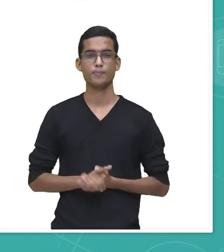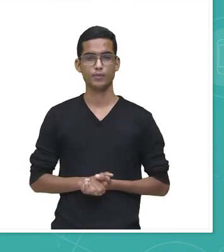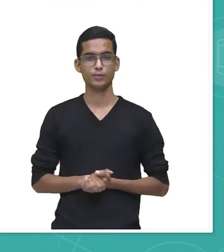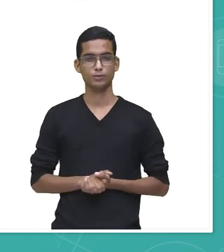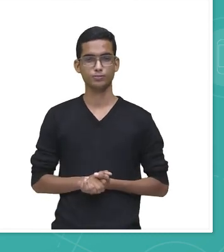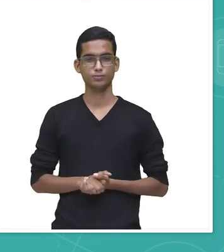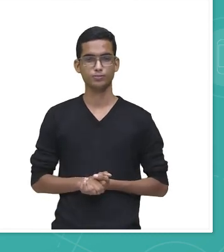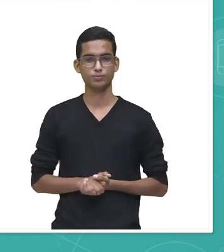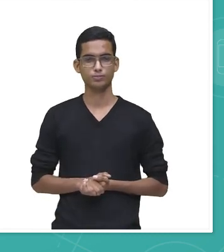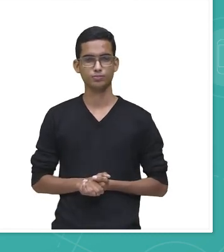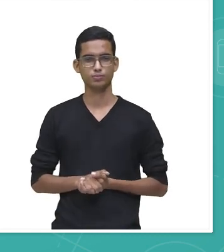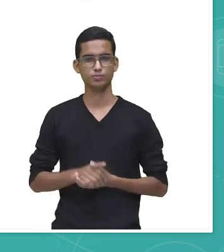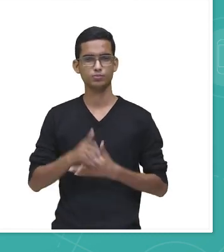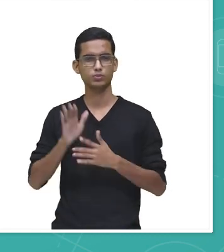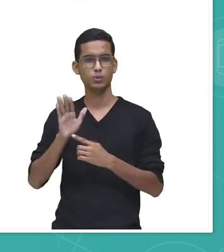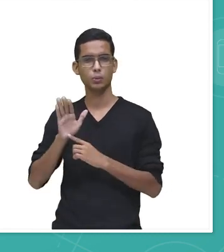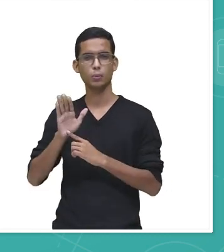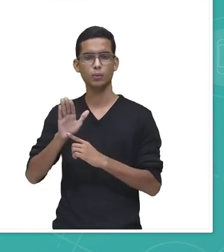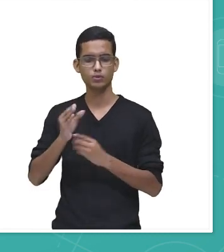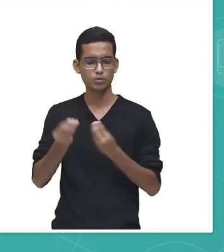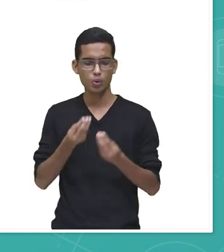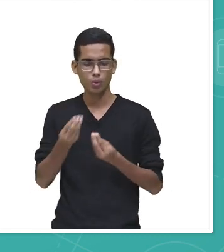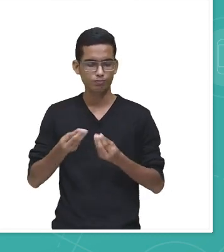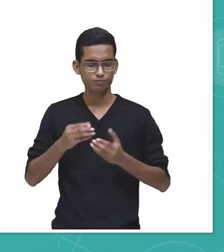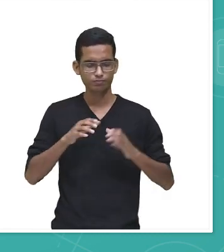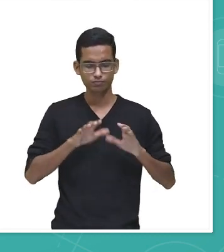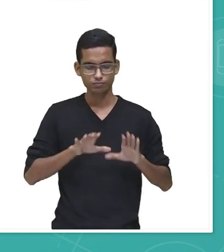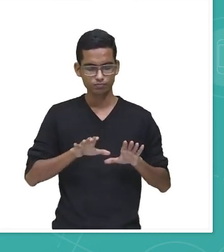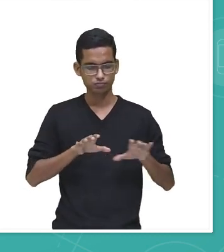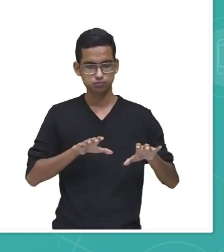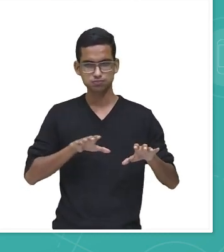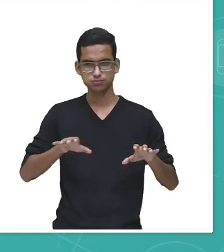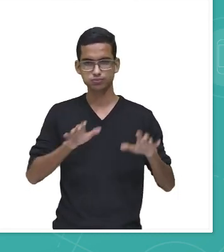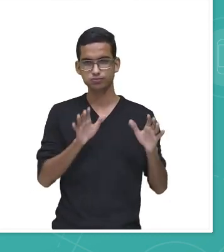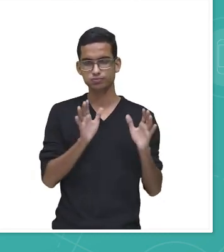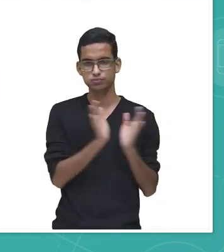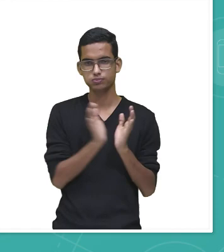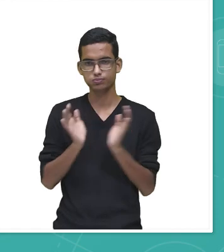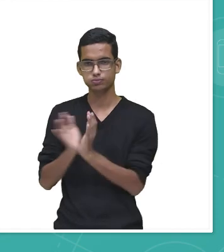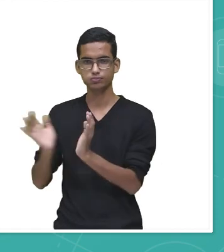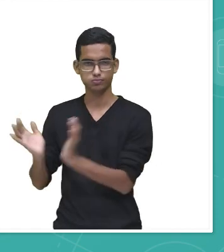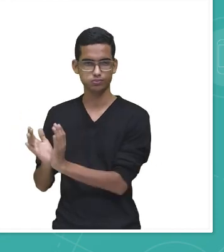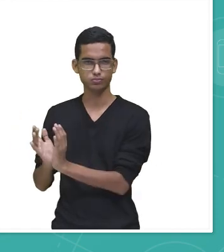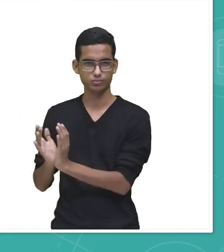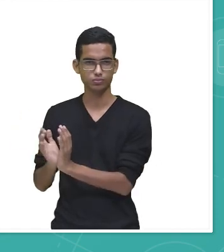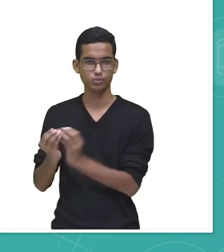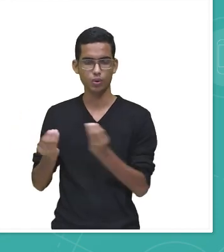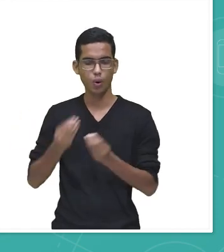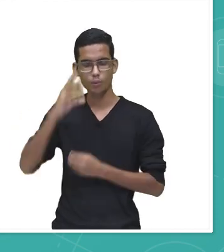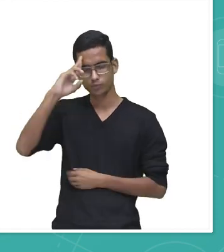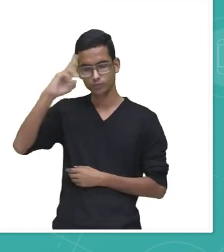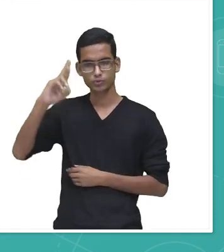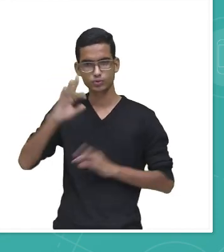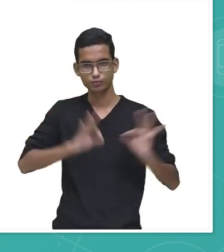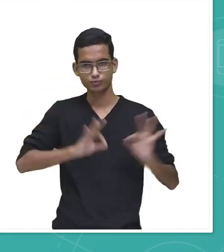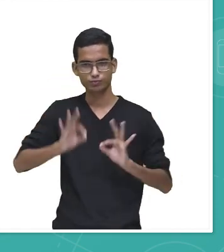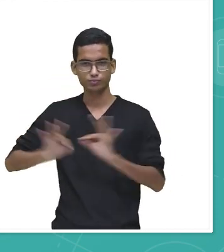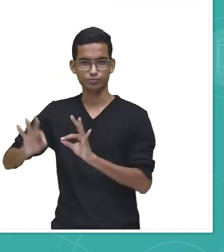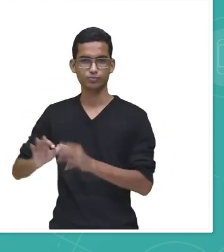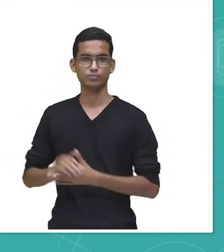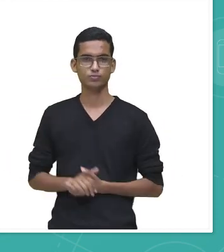aponte como estavam divididas as terras que formavam o senhorio. Essa foi bem tranquila, né? Lembrem-se, o